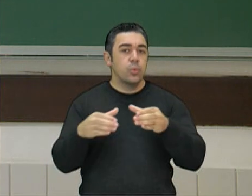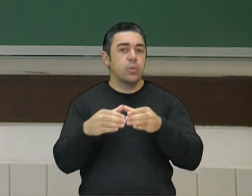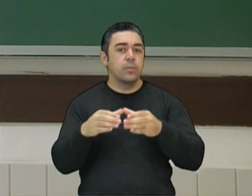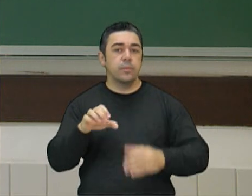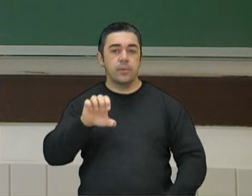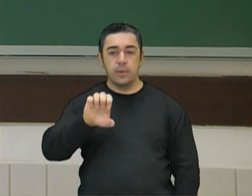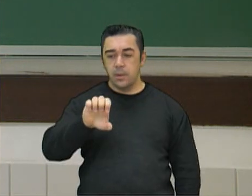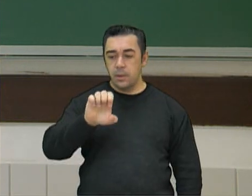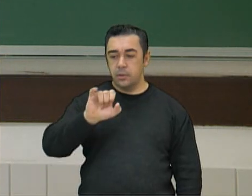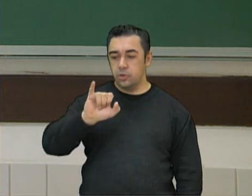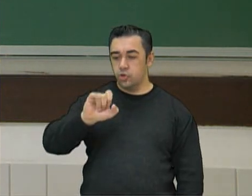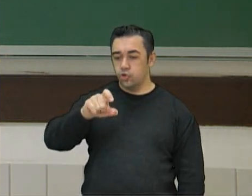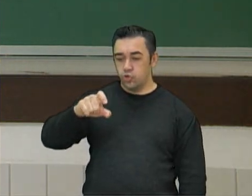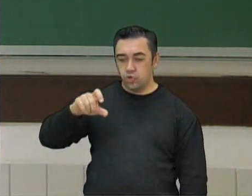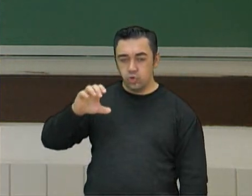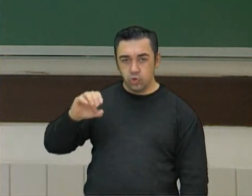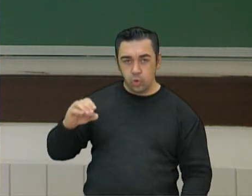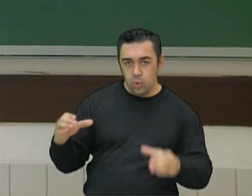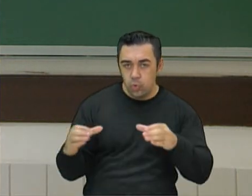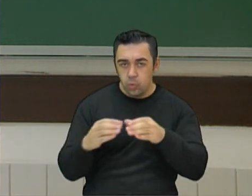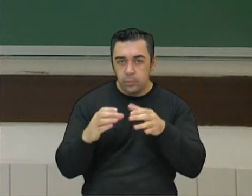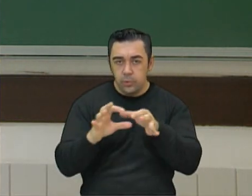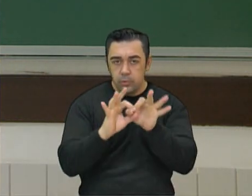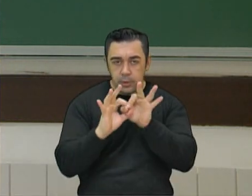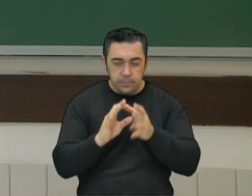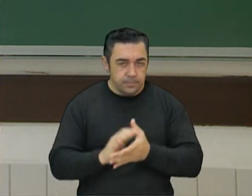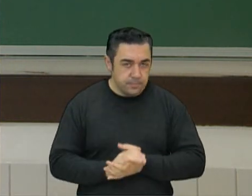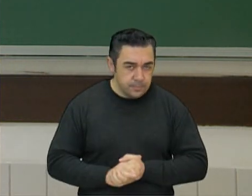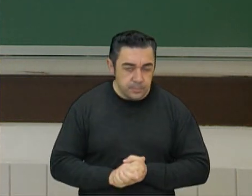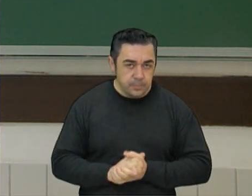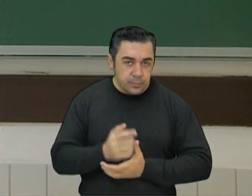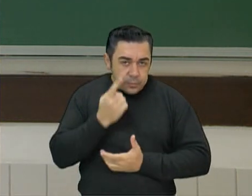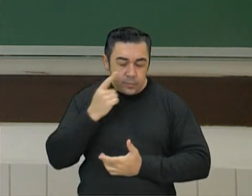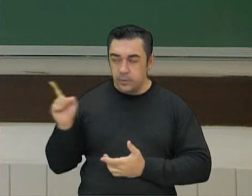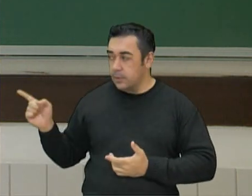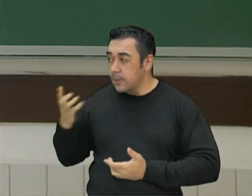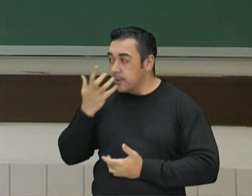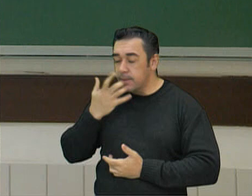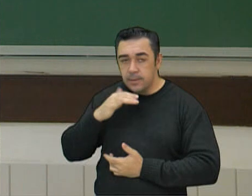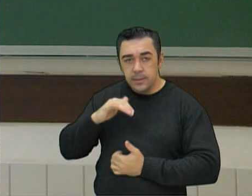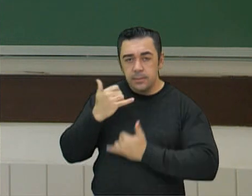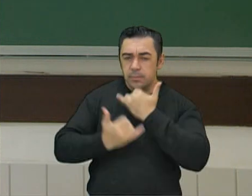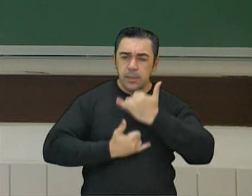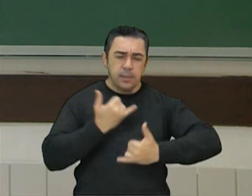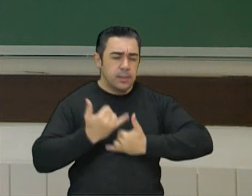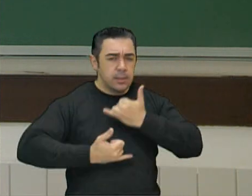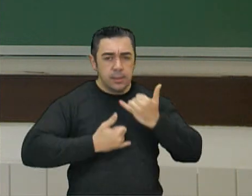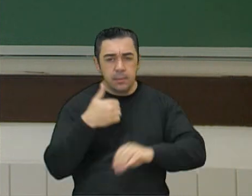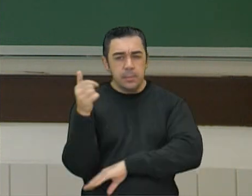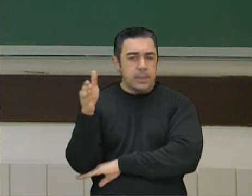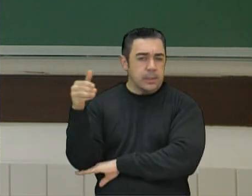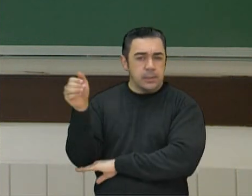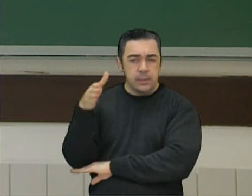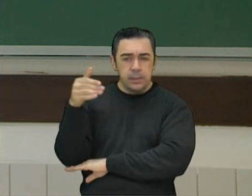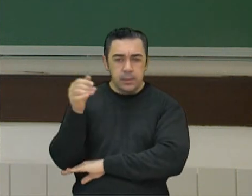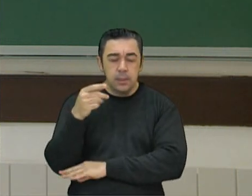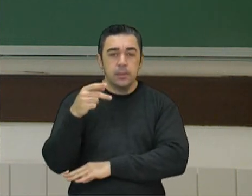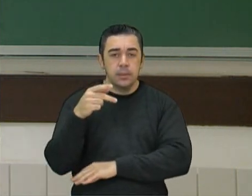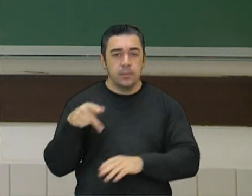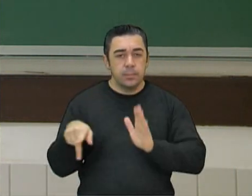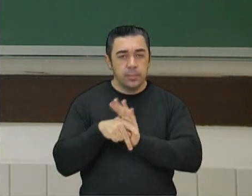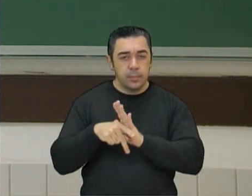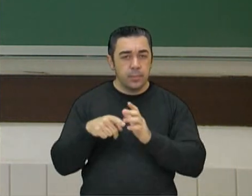formar o eixo. Repare que essa imagem então mostra crianças brincando, se divertindo com as bandeiras desses